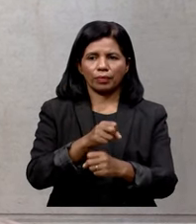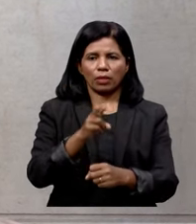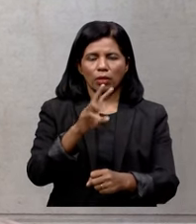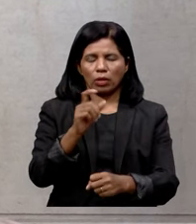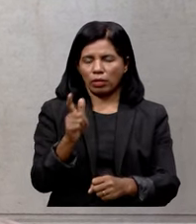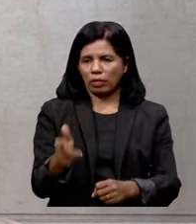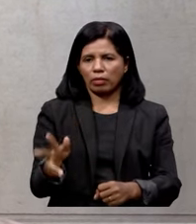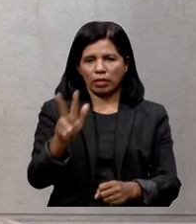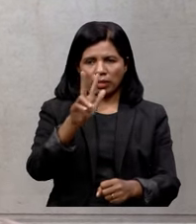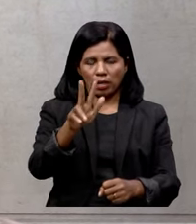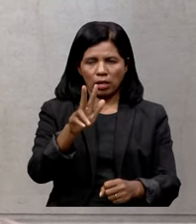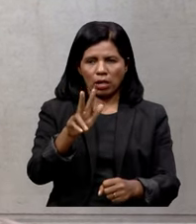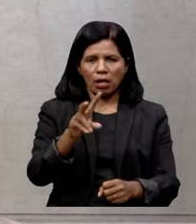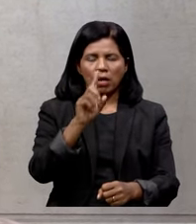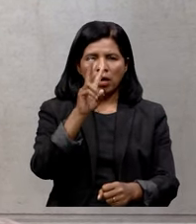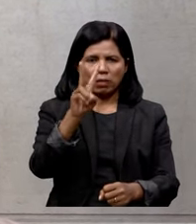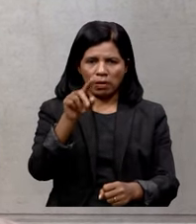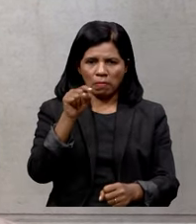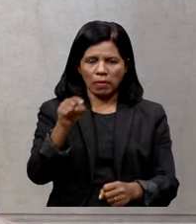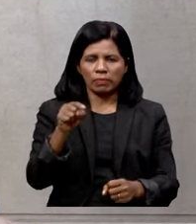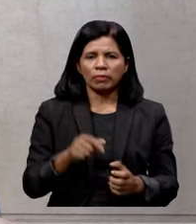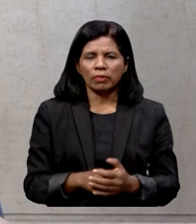2023 ninian,